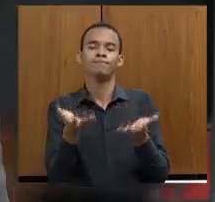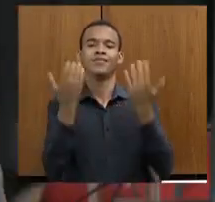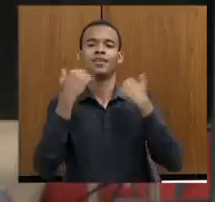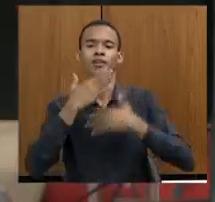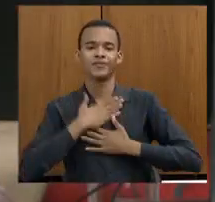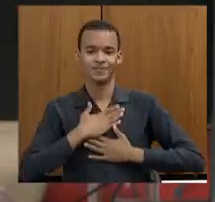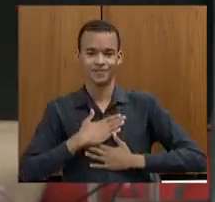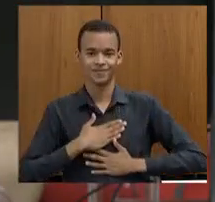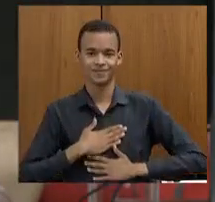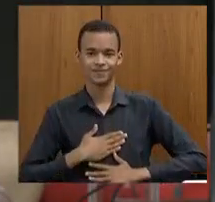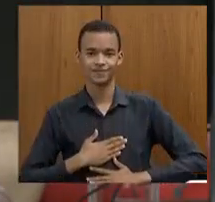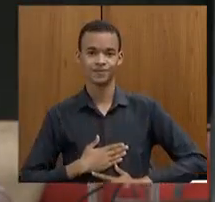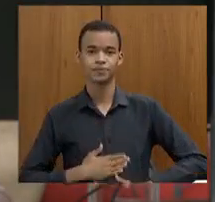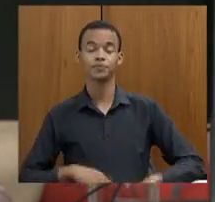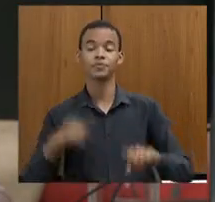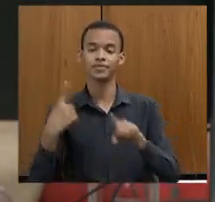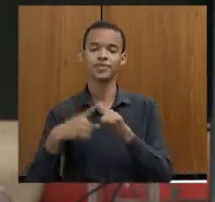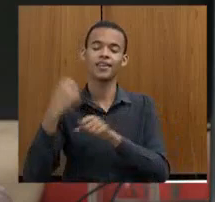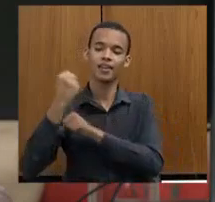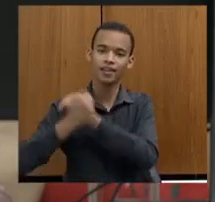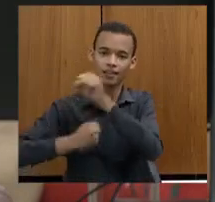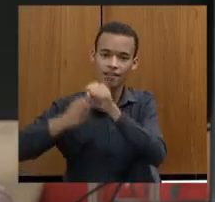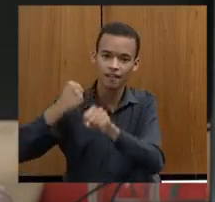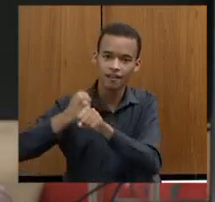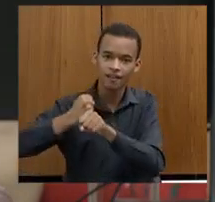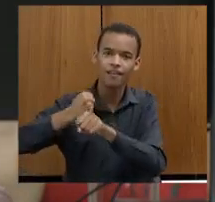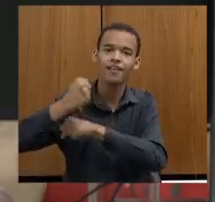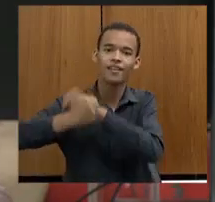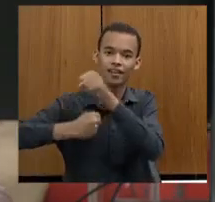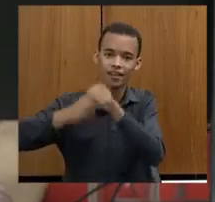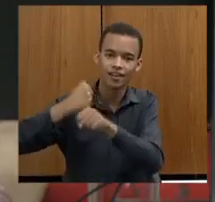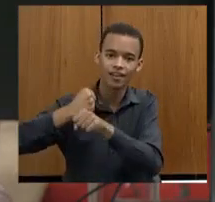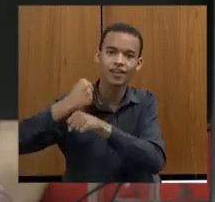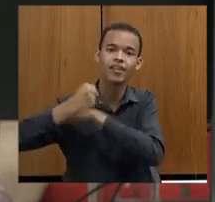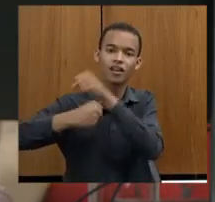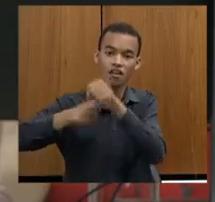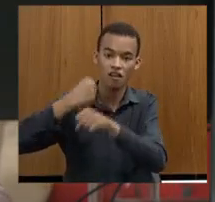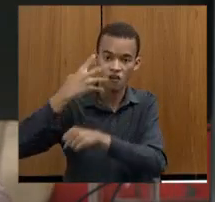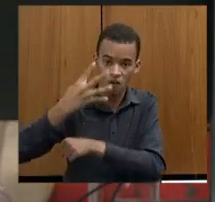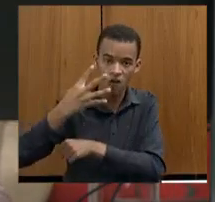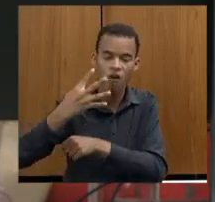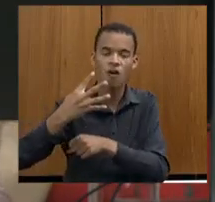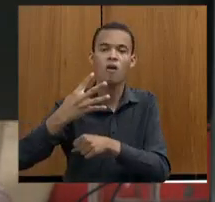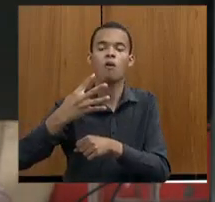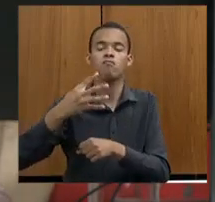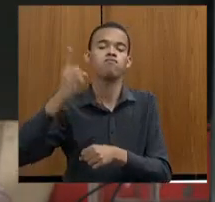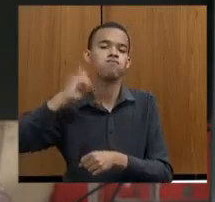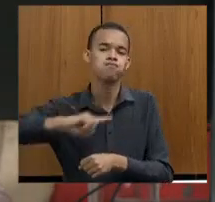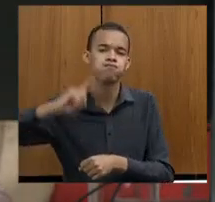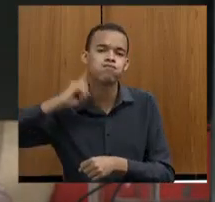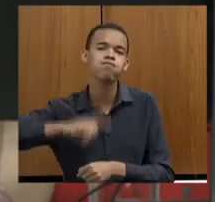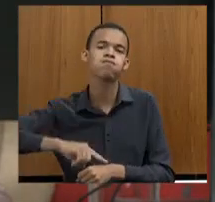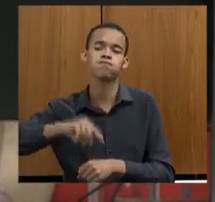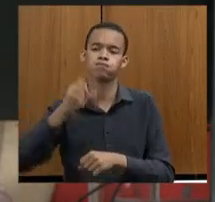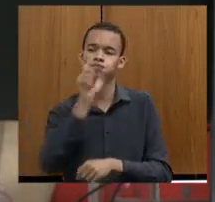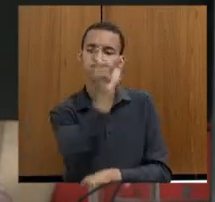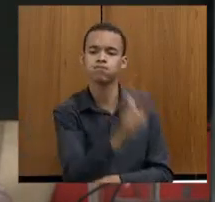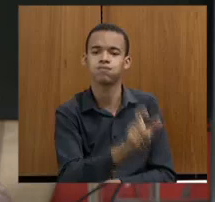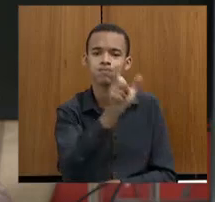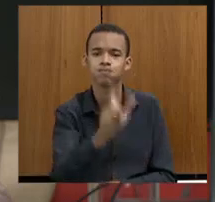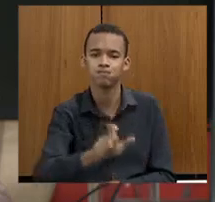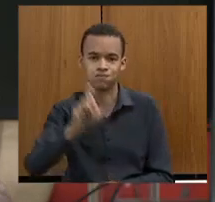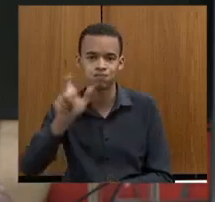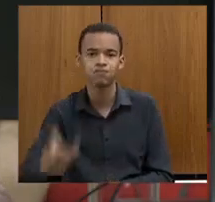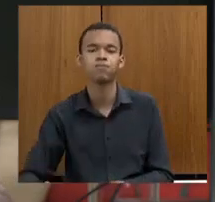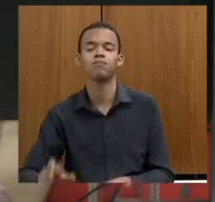próximos quatro anos serão ainda muito melhores na vida de cada cidadão Mineiro